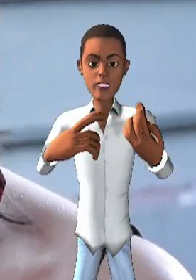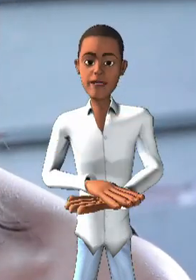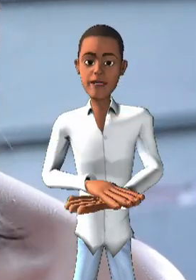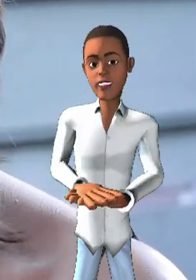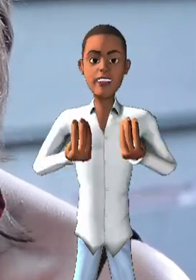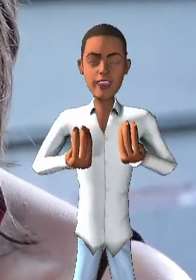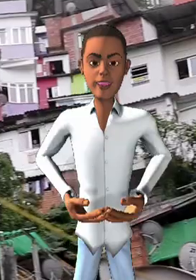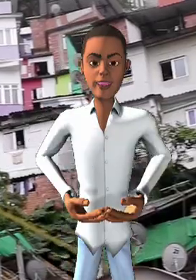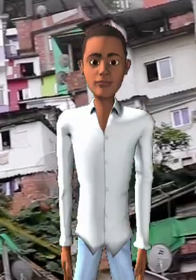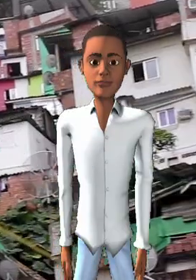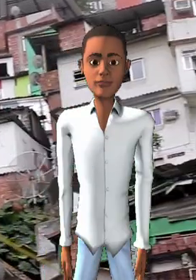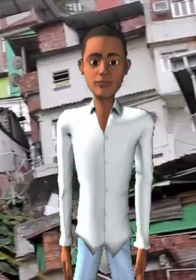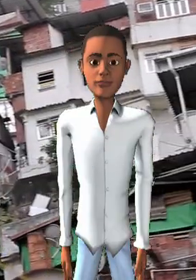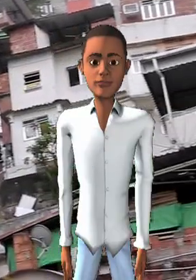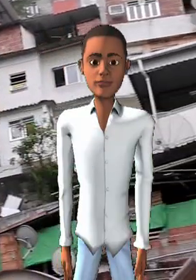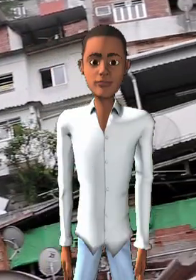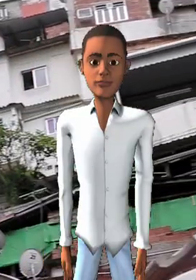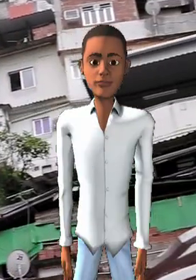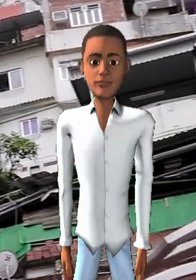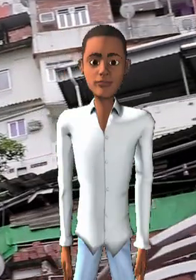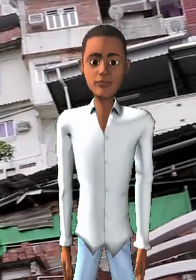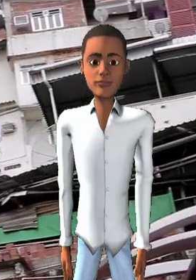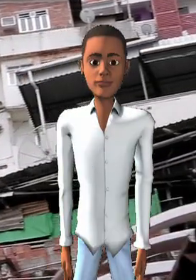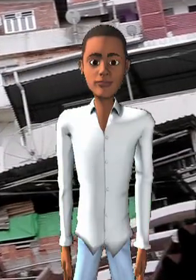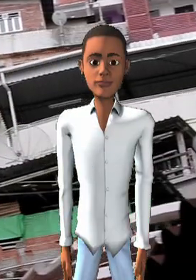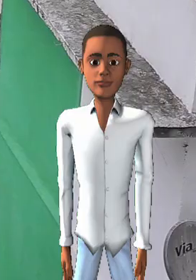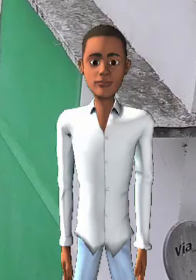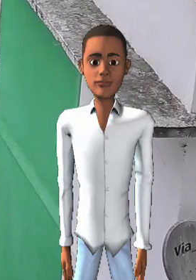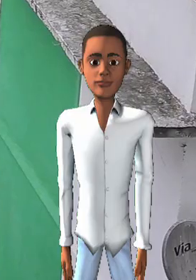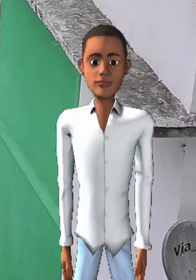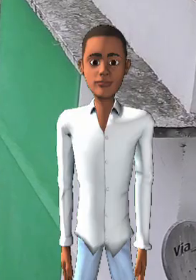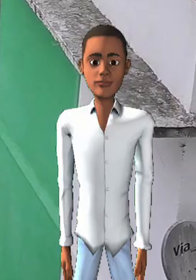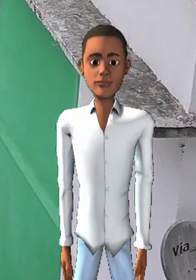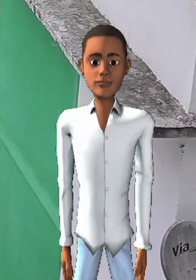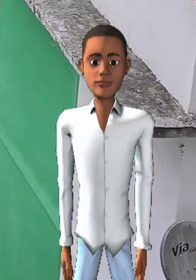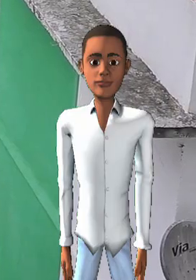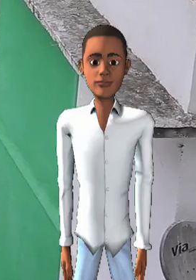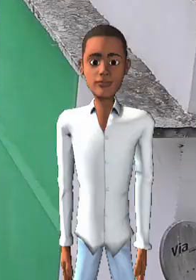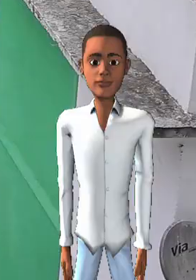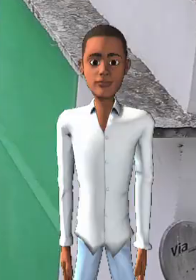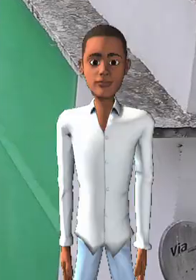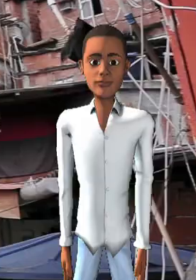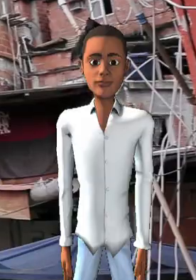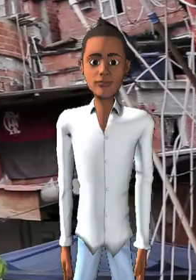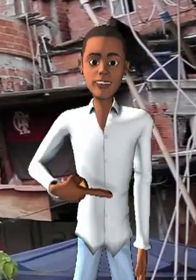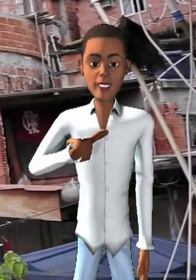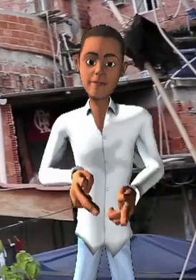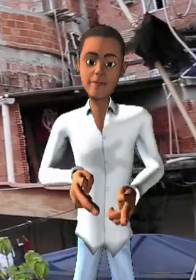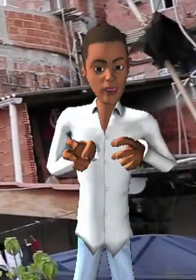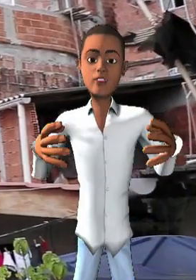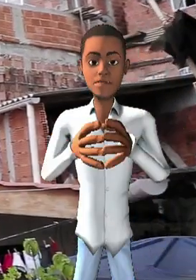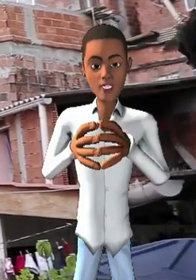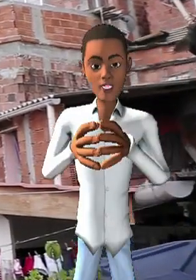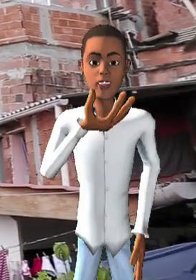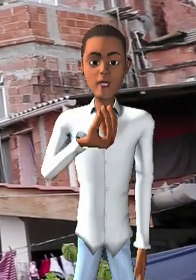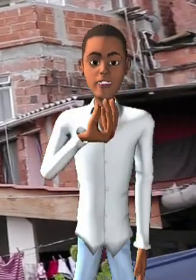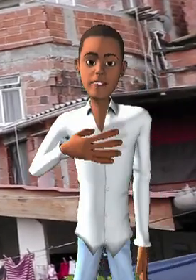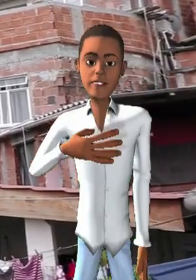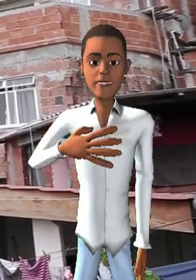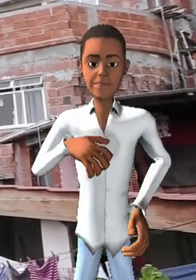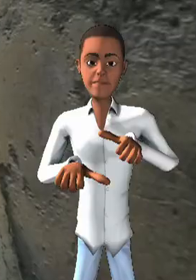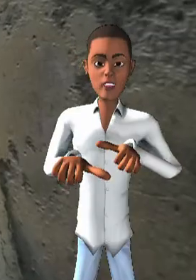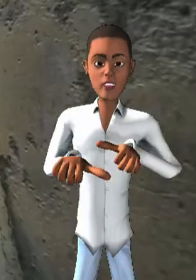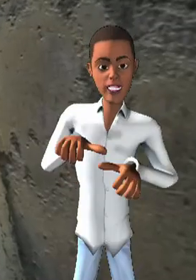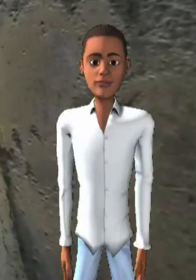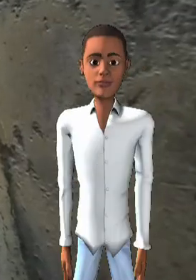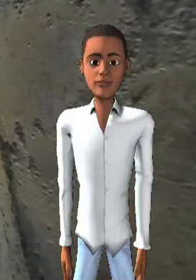sem violência. Comunidade. Casas no morro. Casas de alvenaria com tijolo à vista. Claro que aqui na comunidade, quer dizer, os